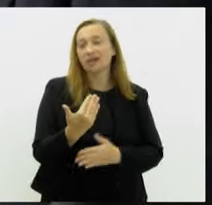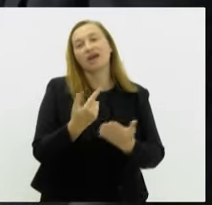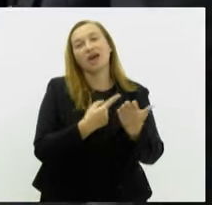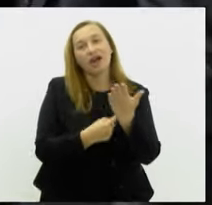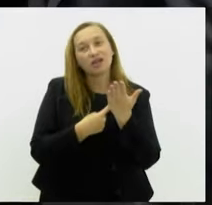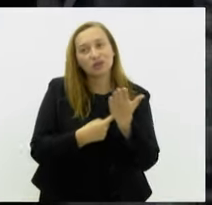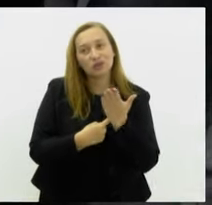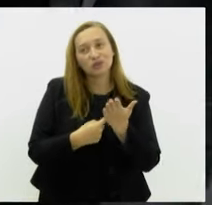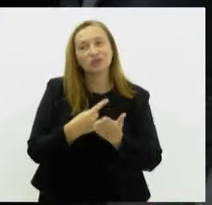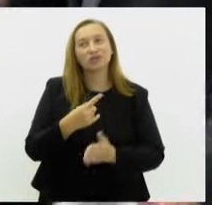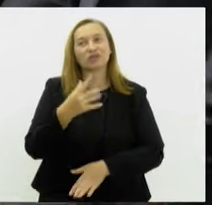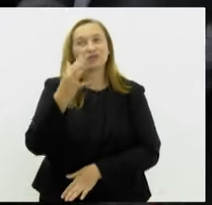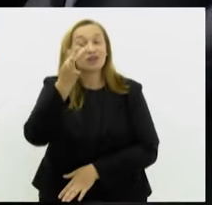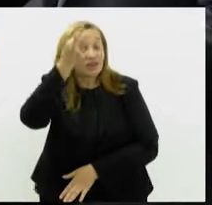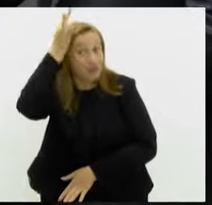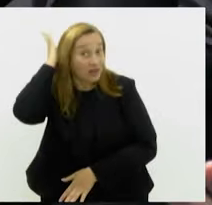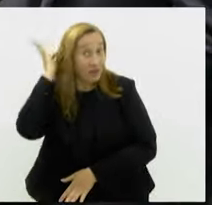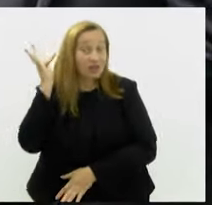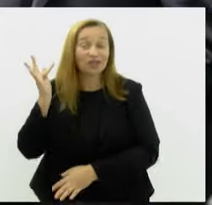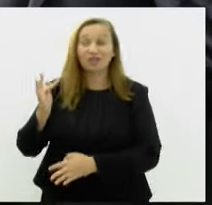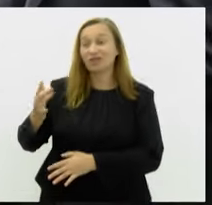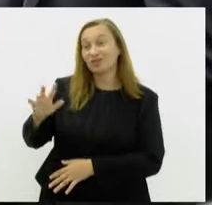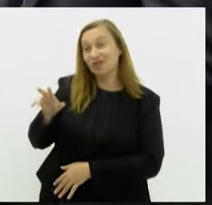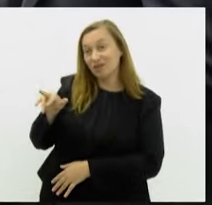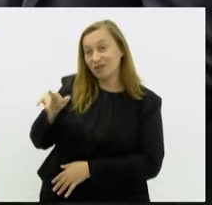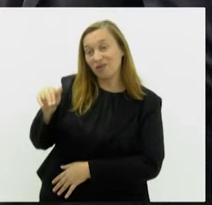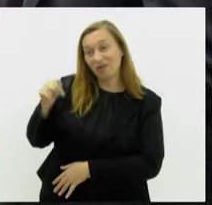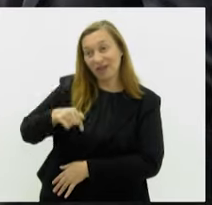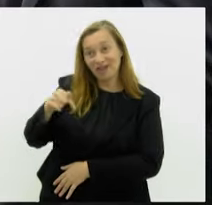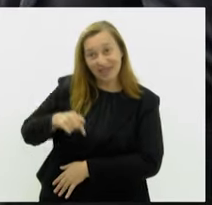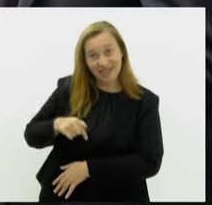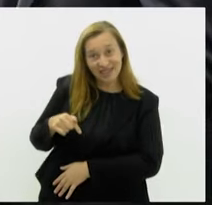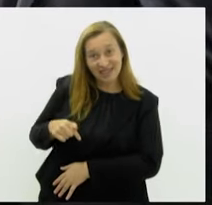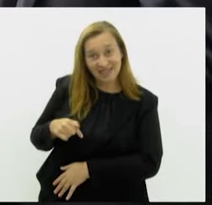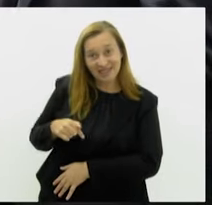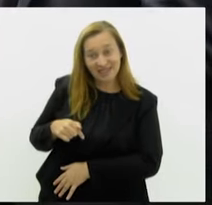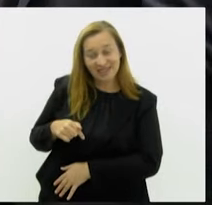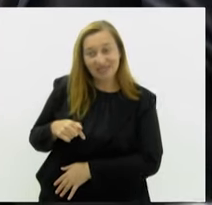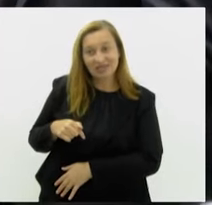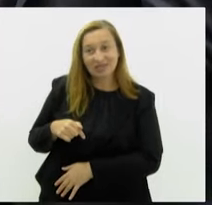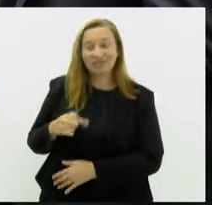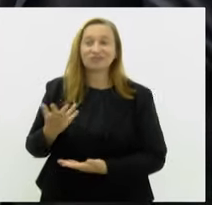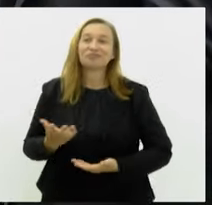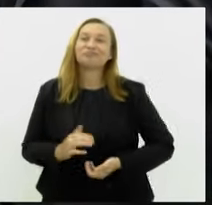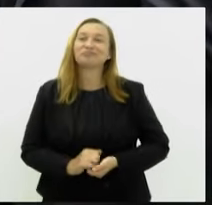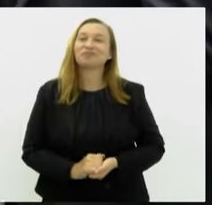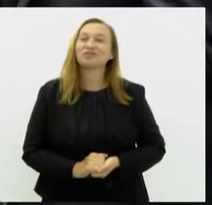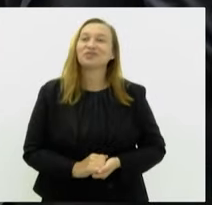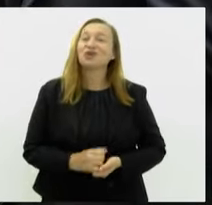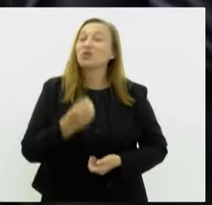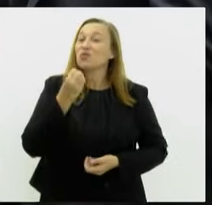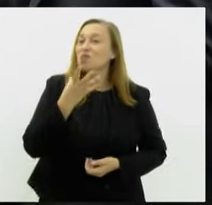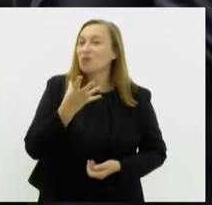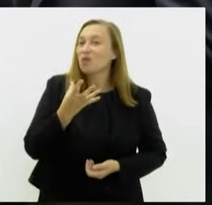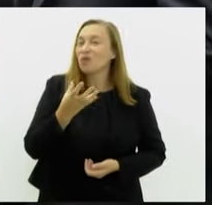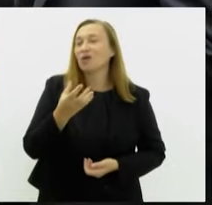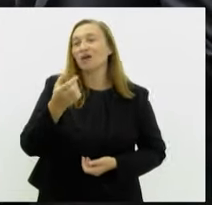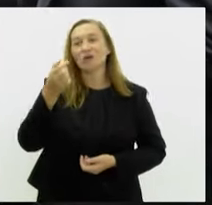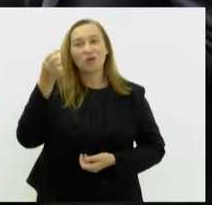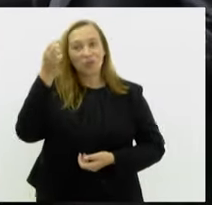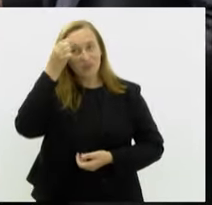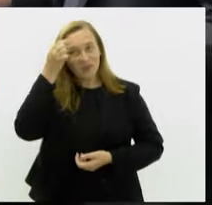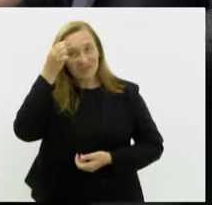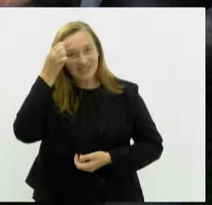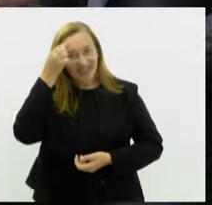Fred Pacheco, nosso grande irmão aqui, em virtude, né, de todo o bom sentimento que Vossa